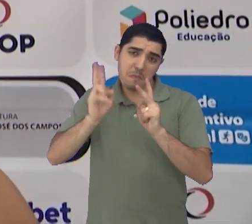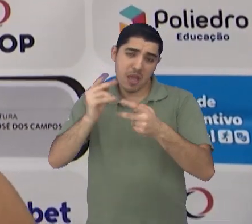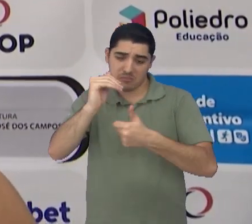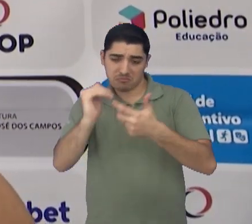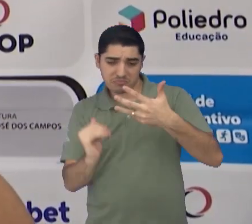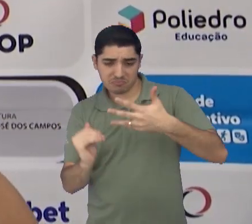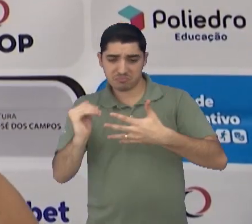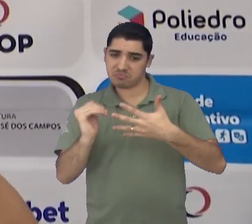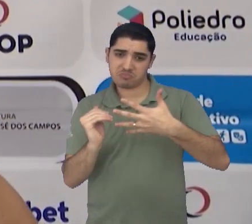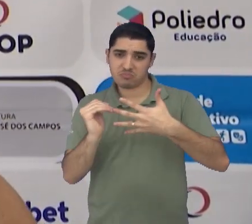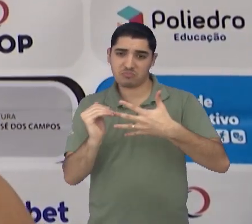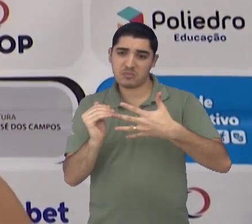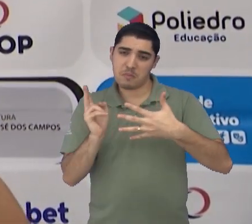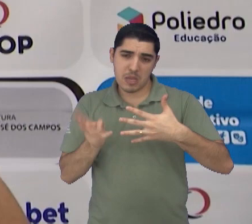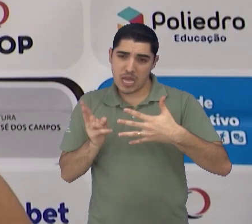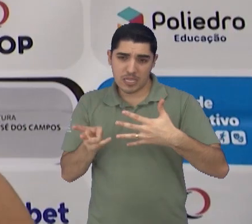isso.